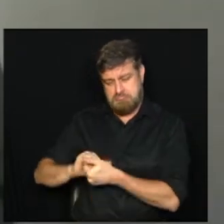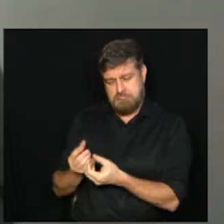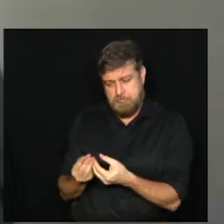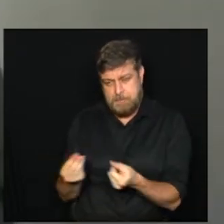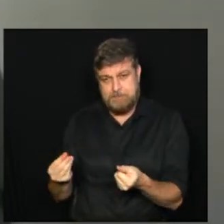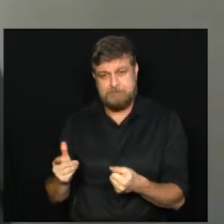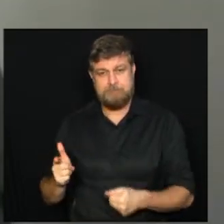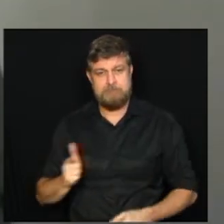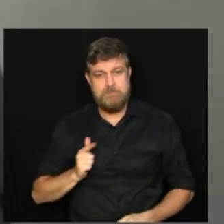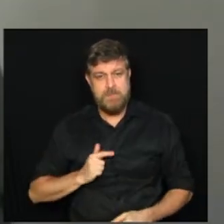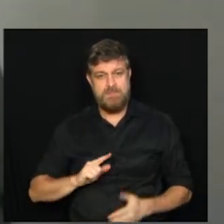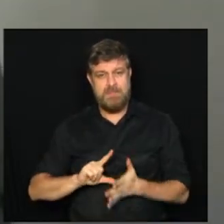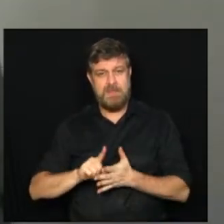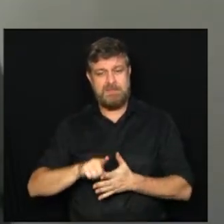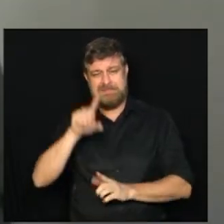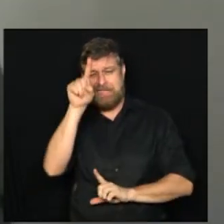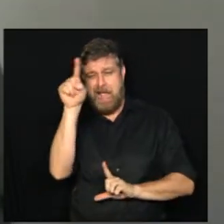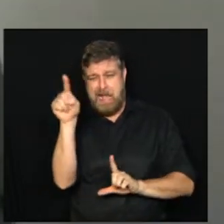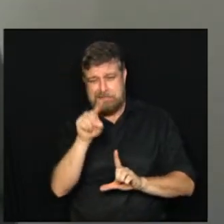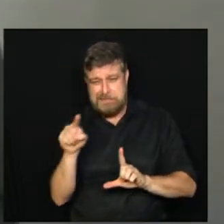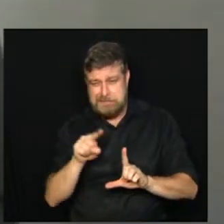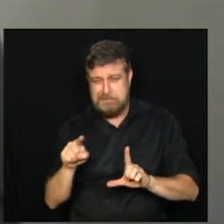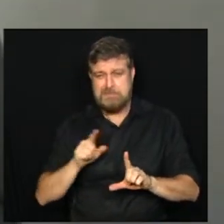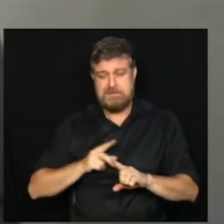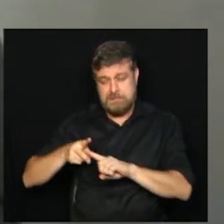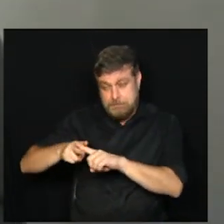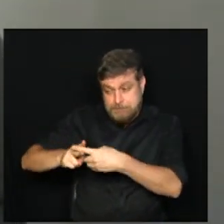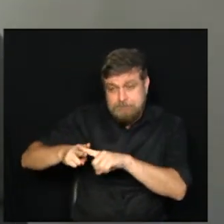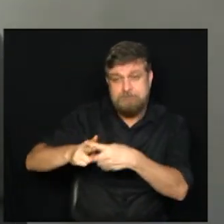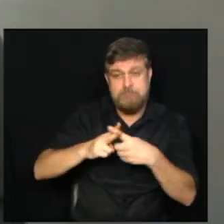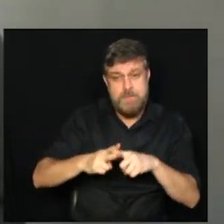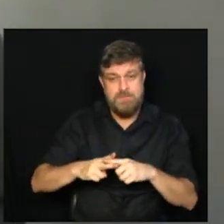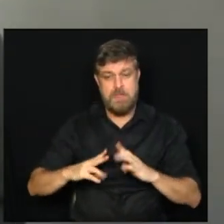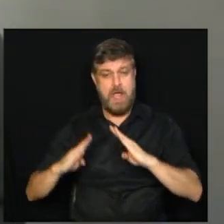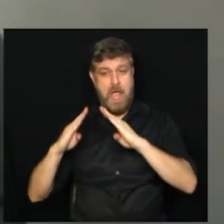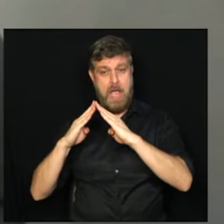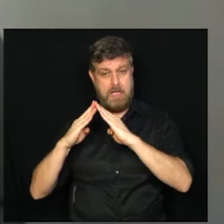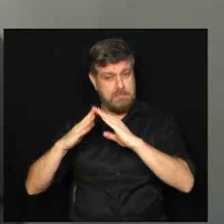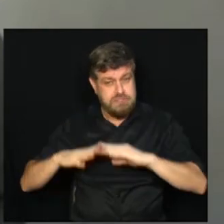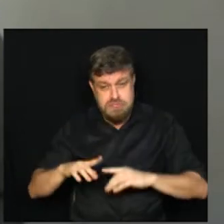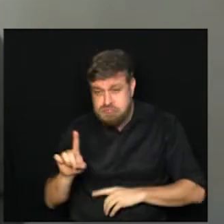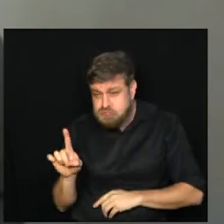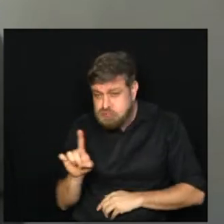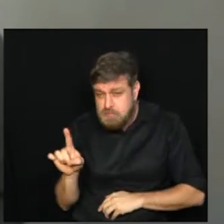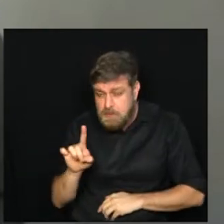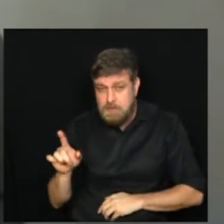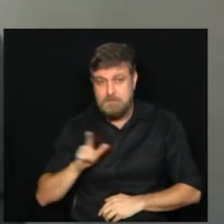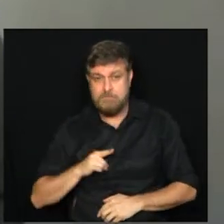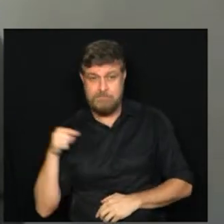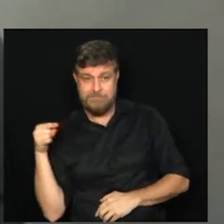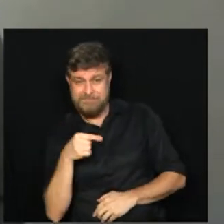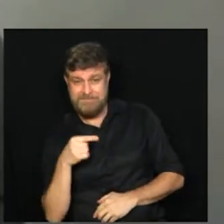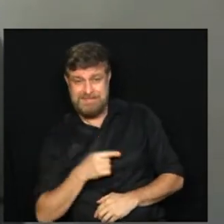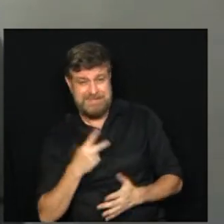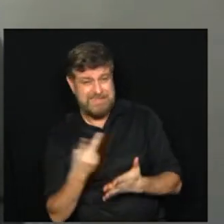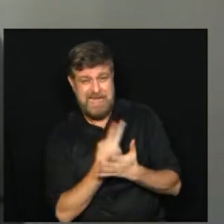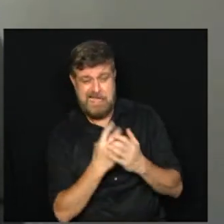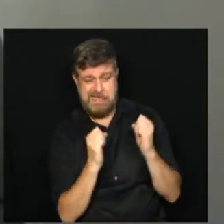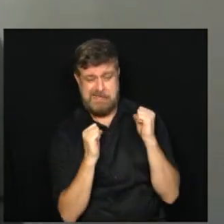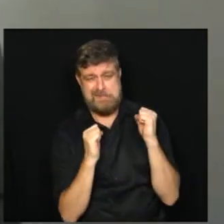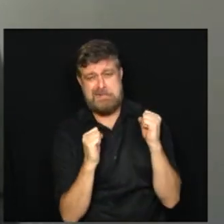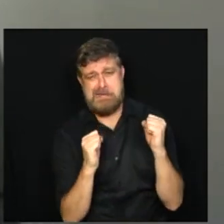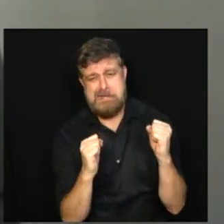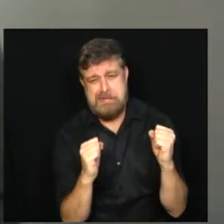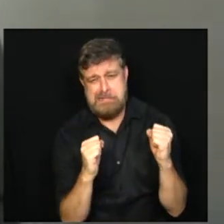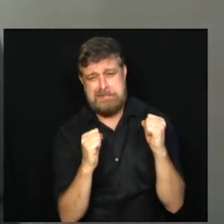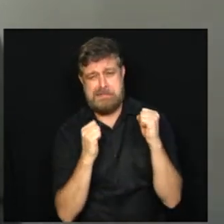podem aparecer rachaduras, a questão da manutenção da casa, mas a casa não cai. Agora, quando você erra no alicerce, aí nós